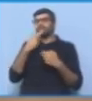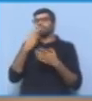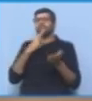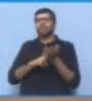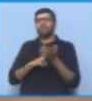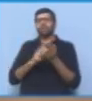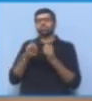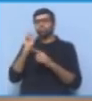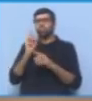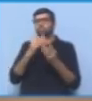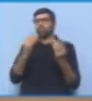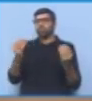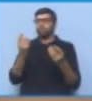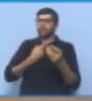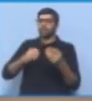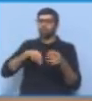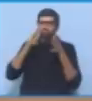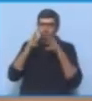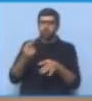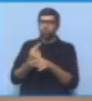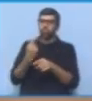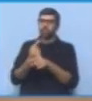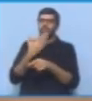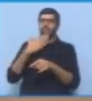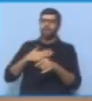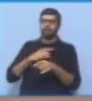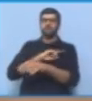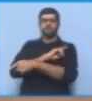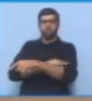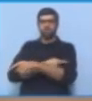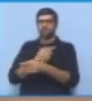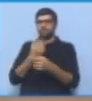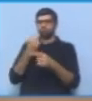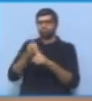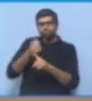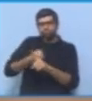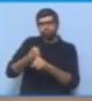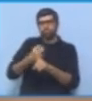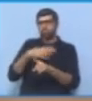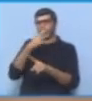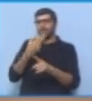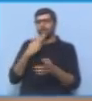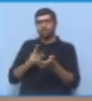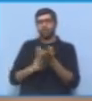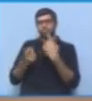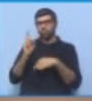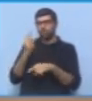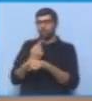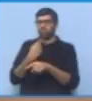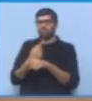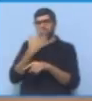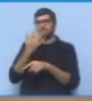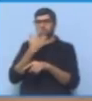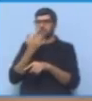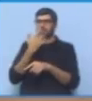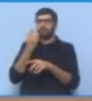nos concentrar em algo que nos mobilize. E eu penso que a verdade acaba por ser algo, diria, muito racional, muito distante